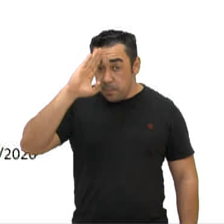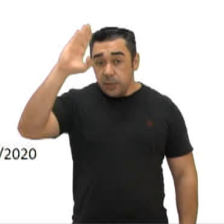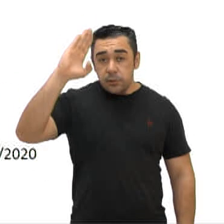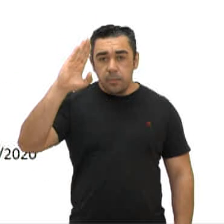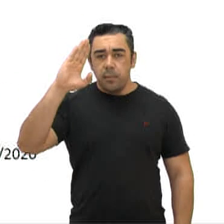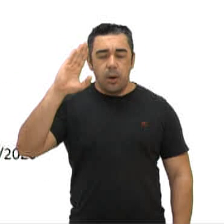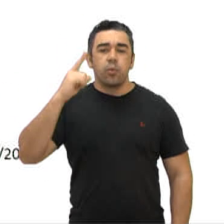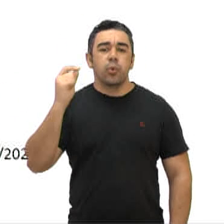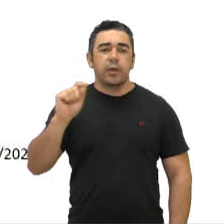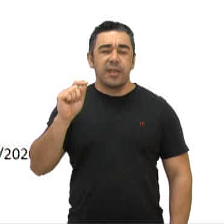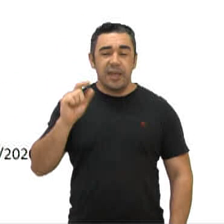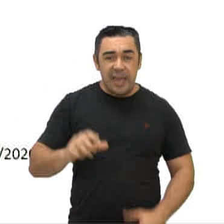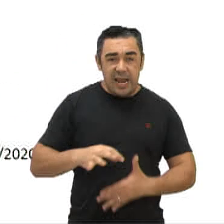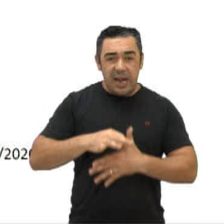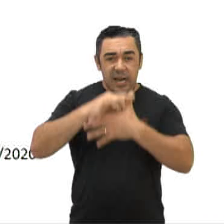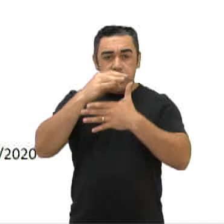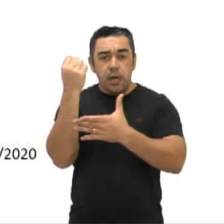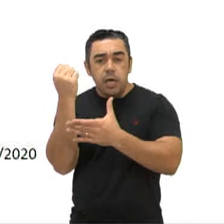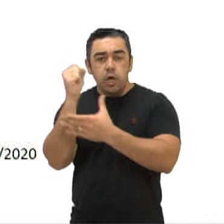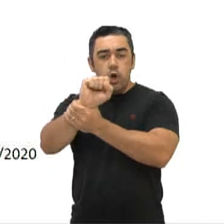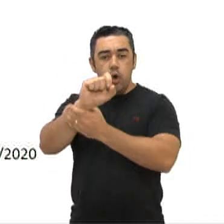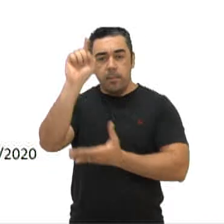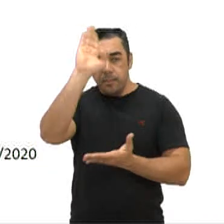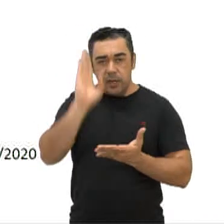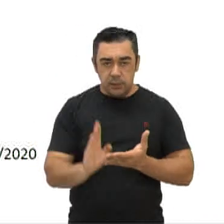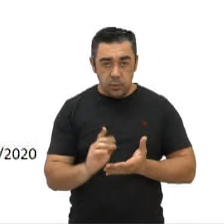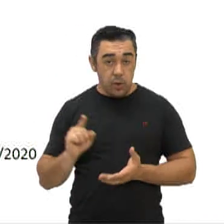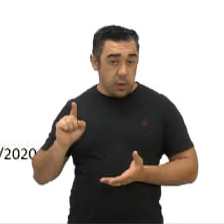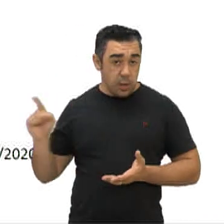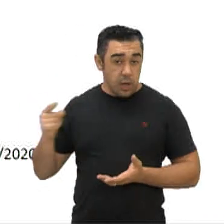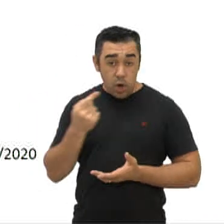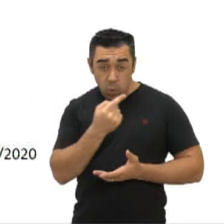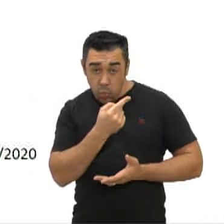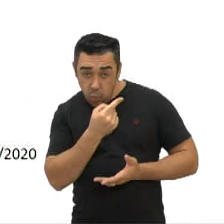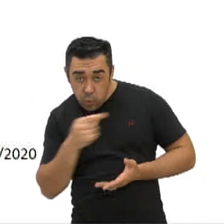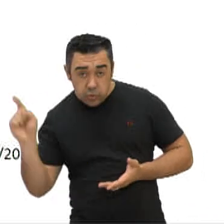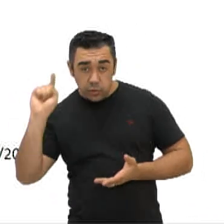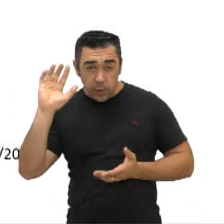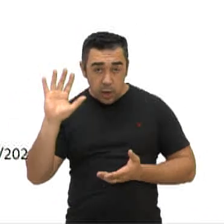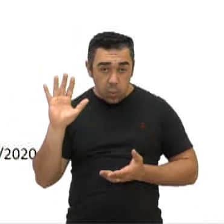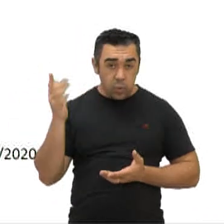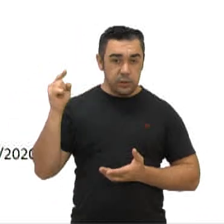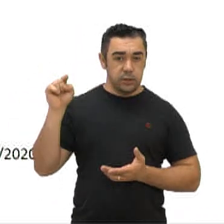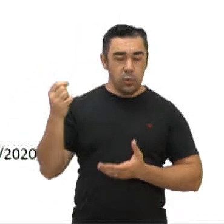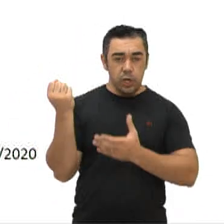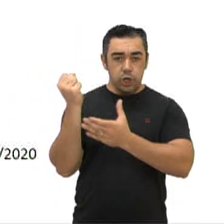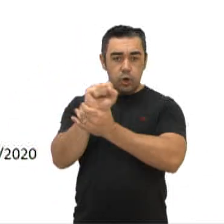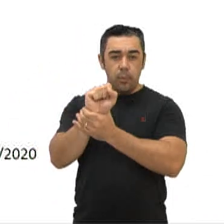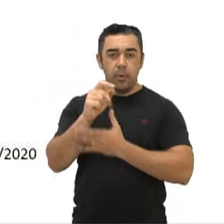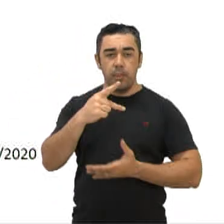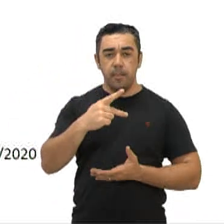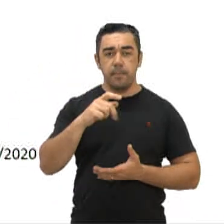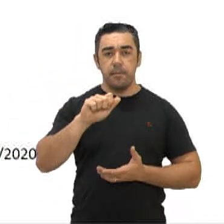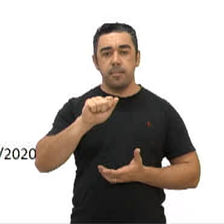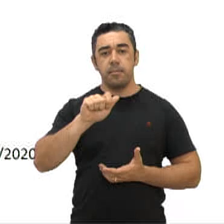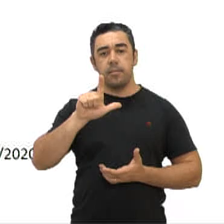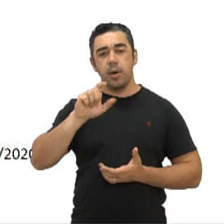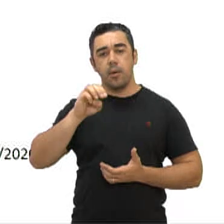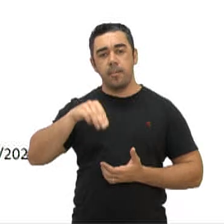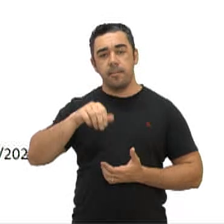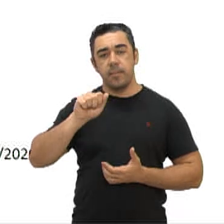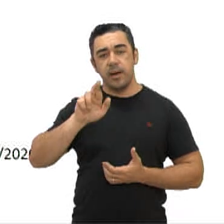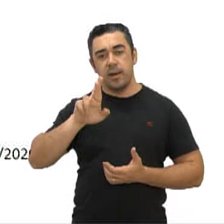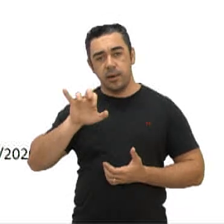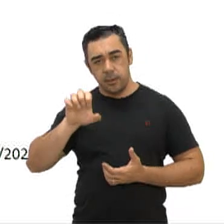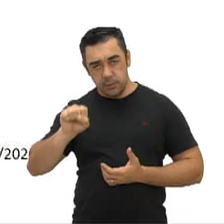líder quilombola brasileiro. É um dos últimos, é o último líder do Quilombo dos Palmares, o maior quilombo que existiu